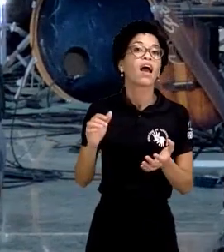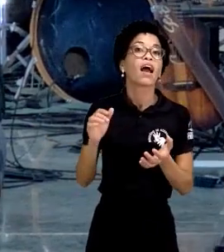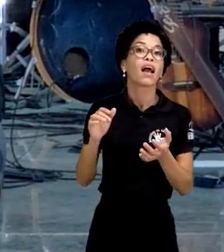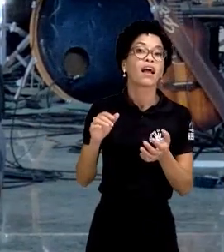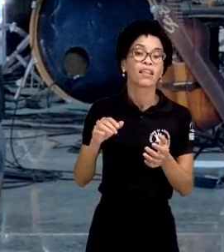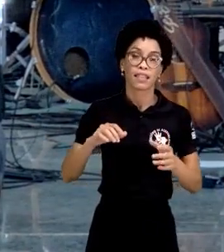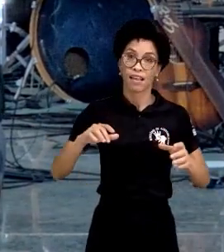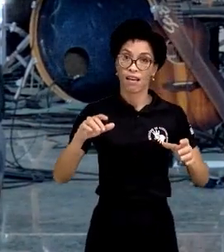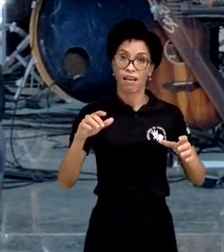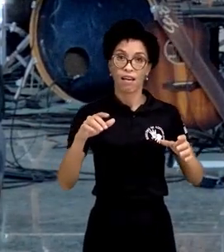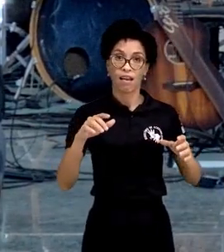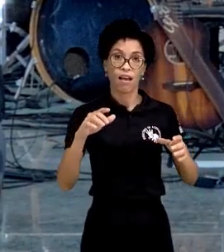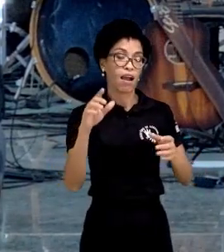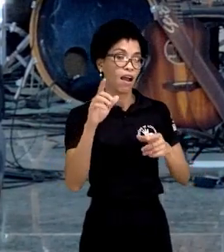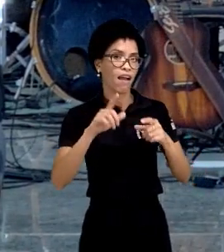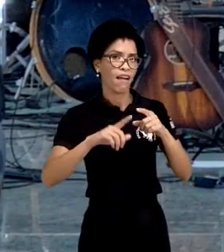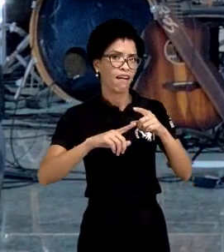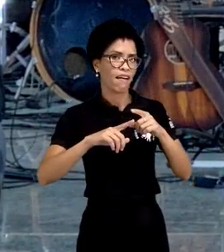gente sair de cena.